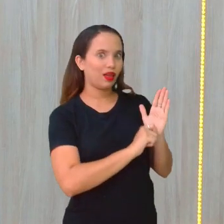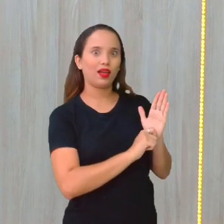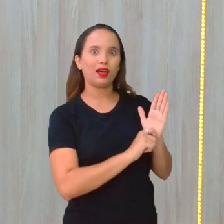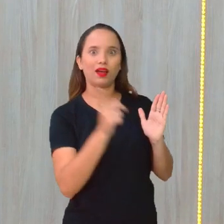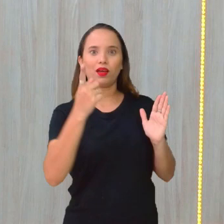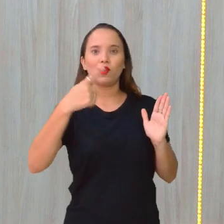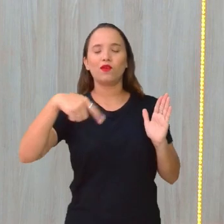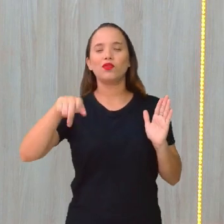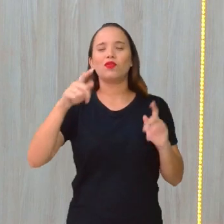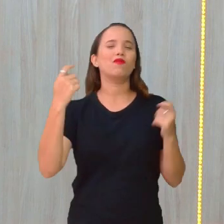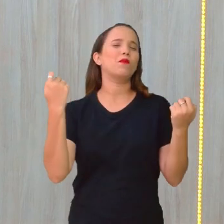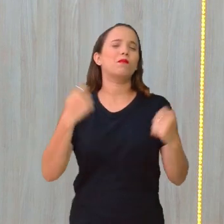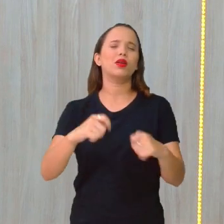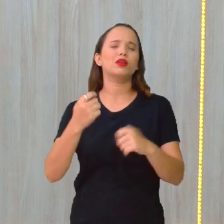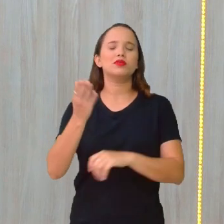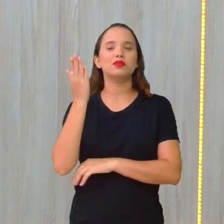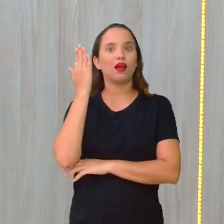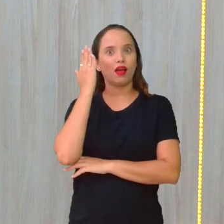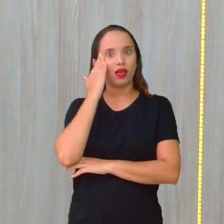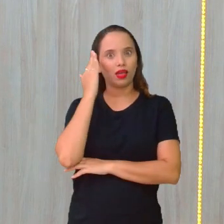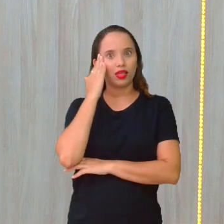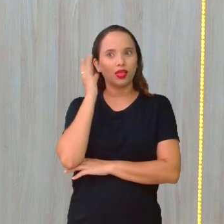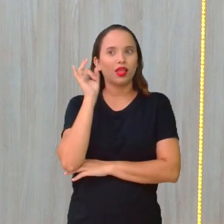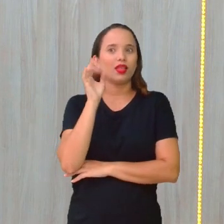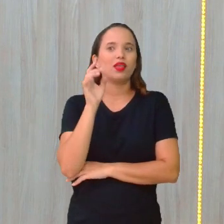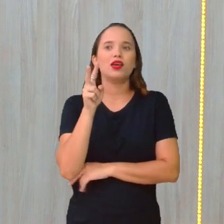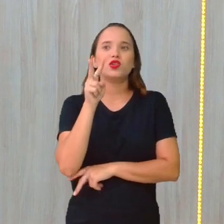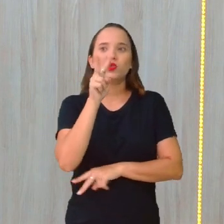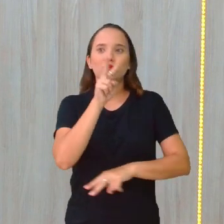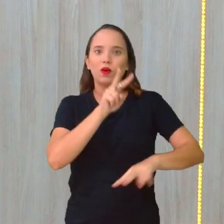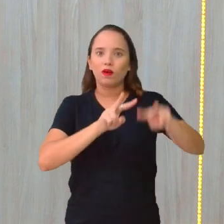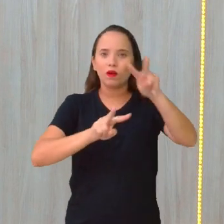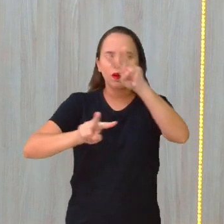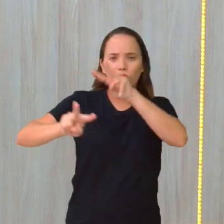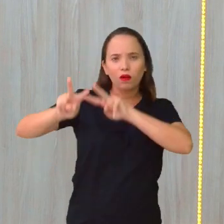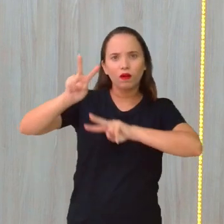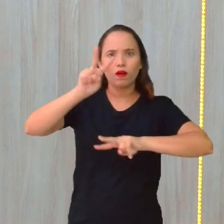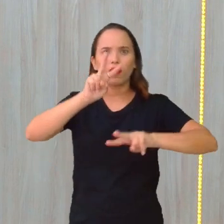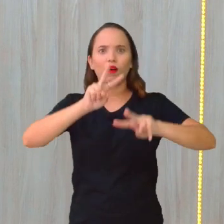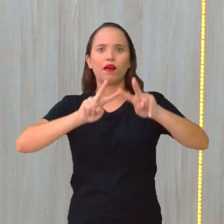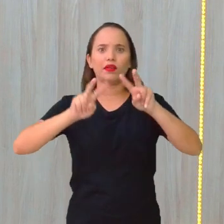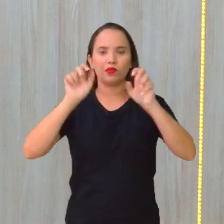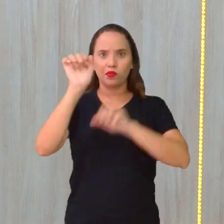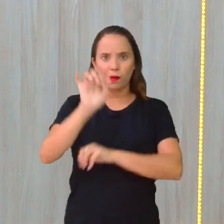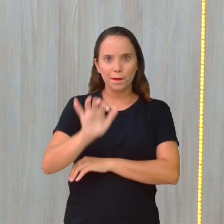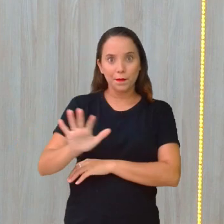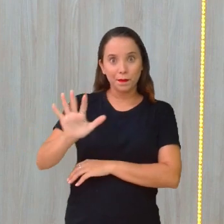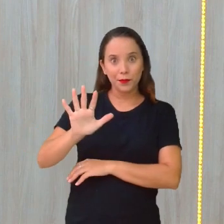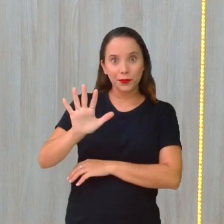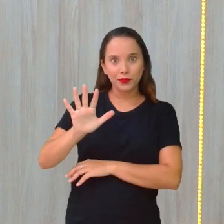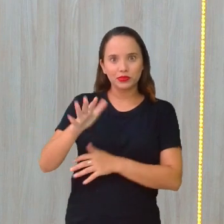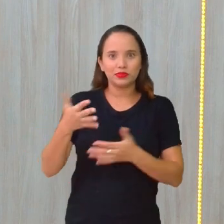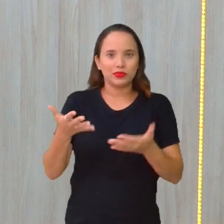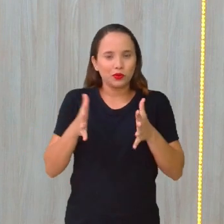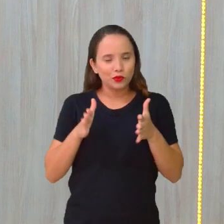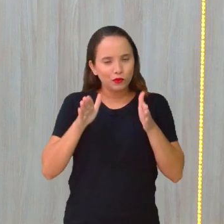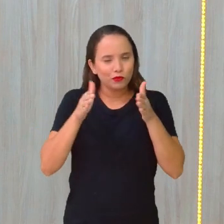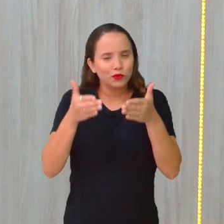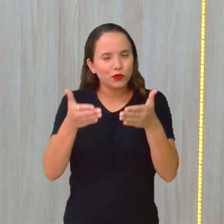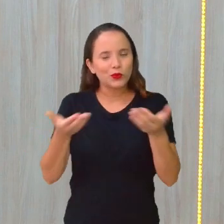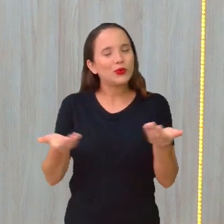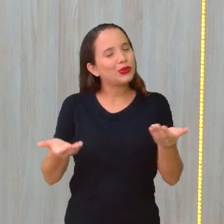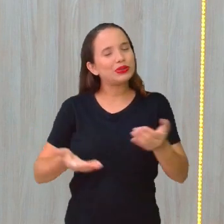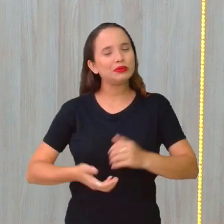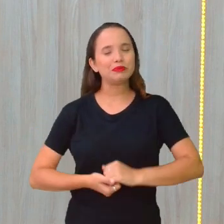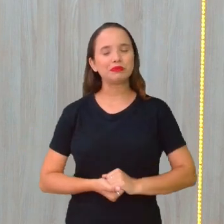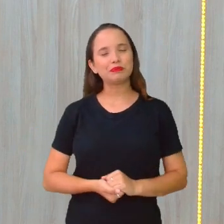que compreender a história somente através das ilustrações. Então, a gente vai focar um pouquinho aí